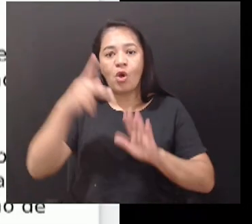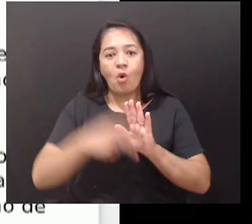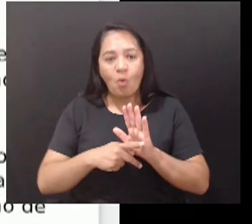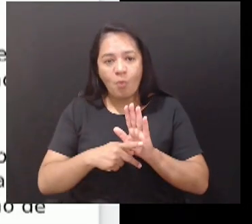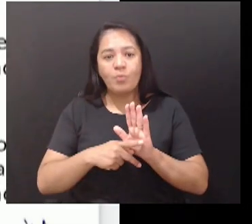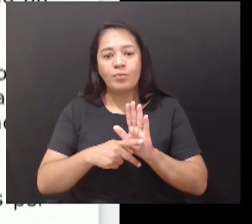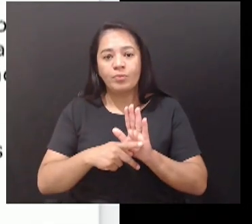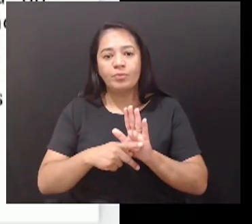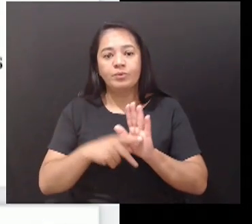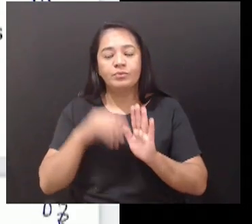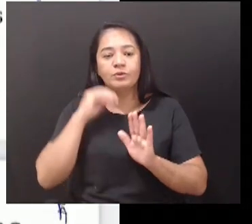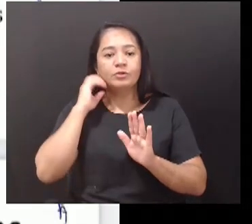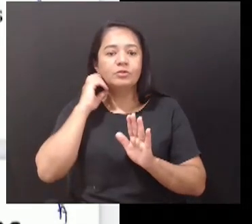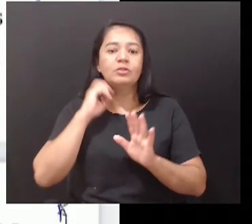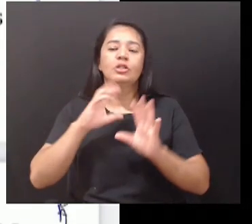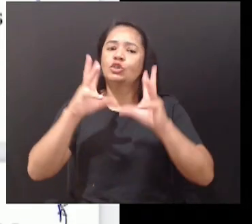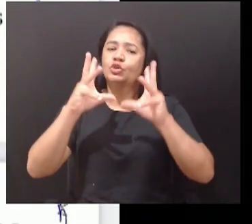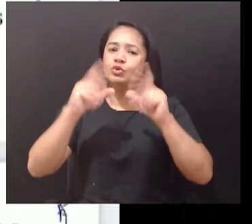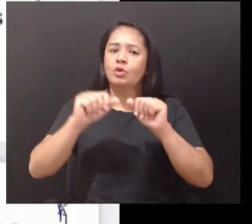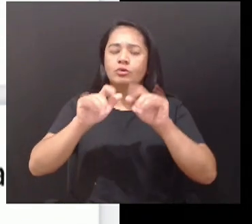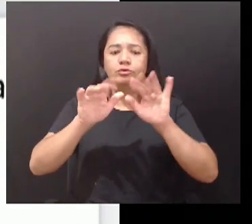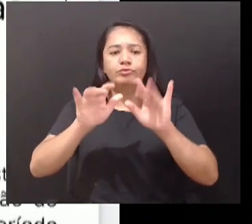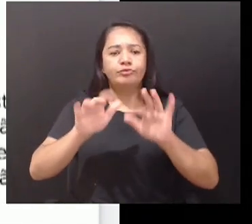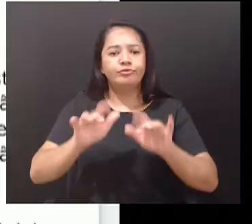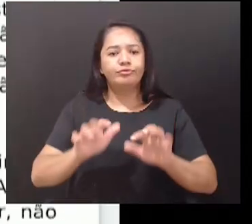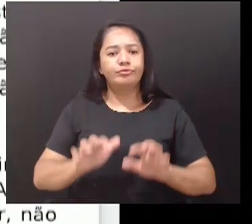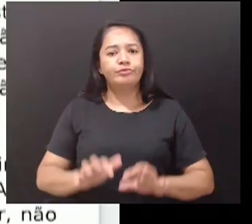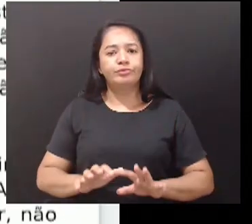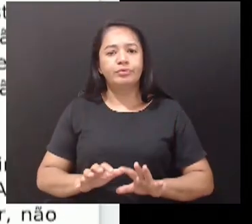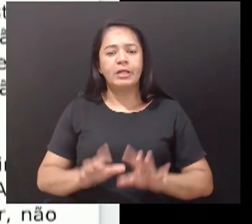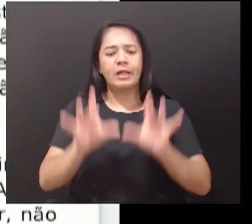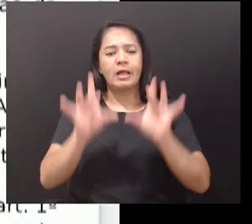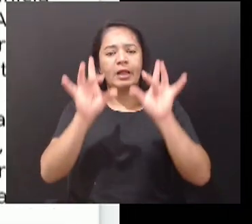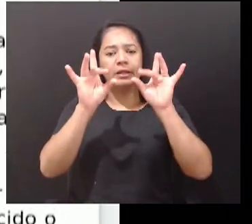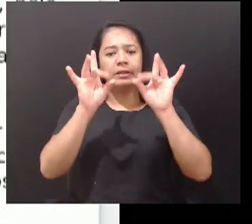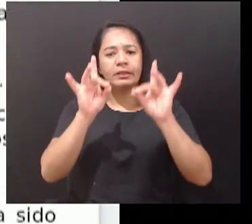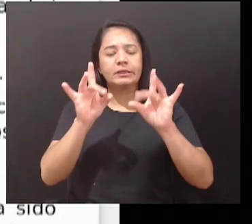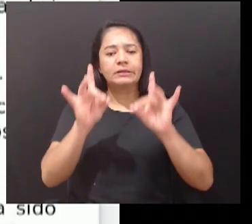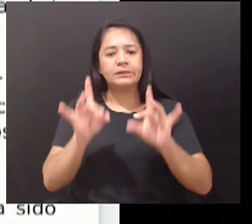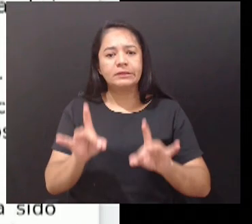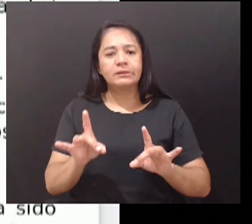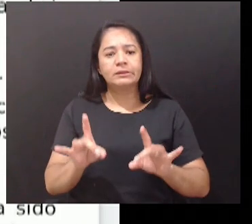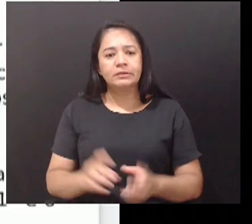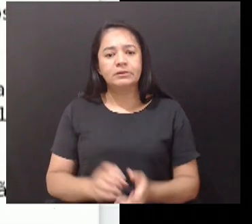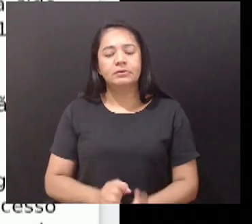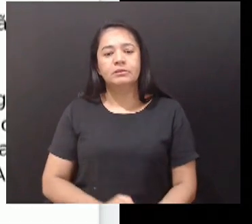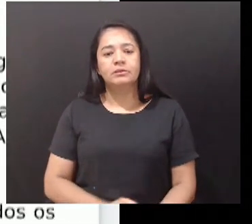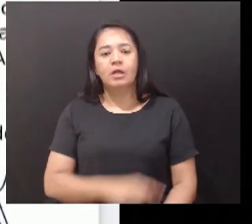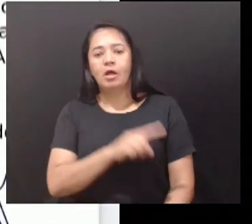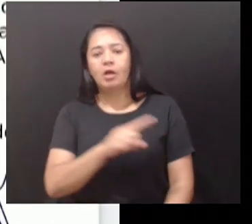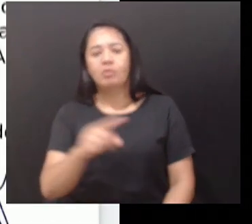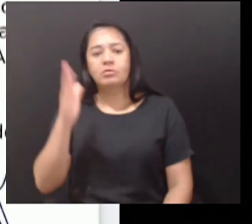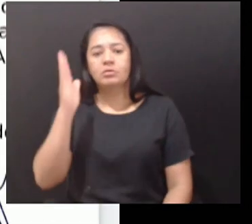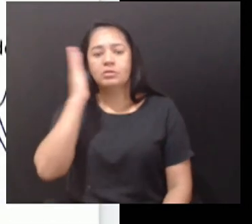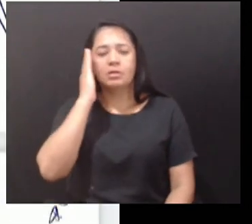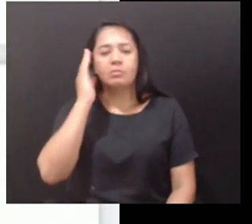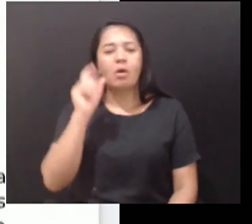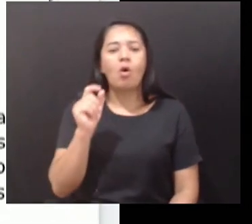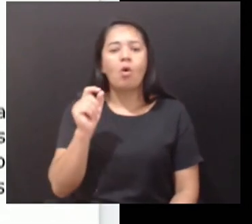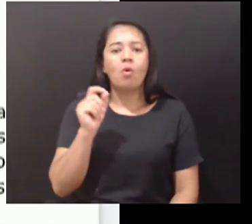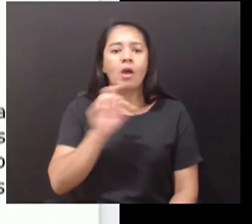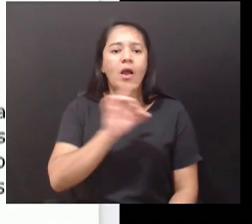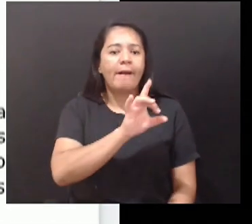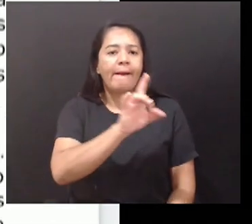todo digitalizado, detalhado, para você saber o que é cada